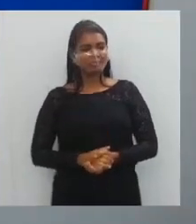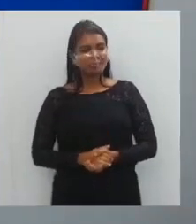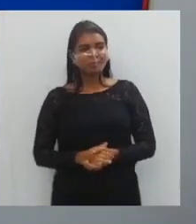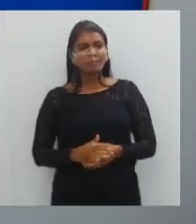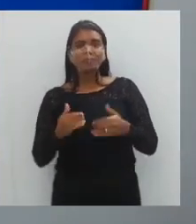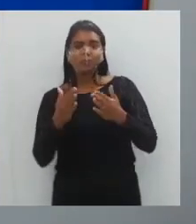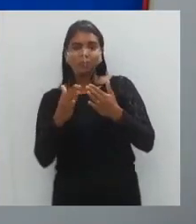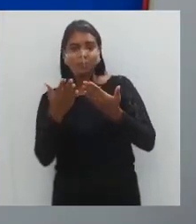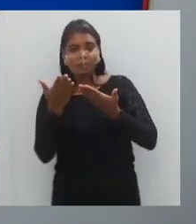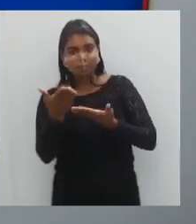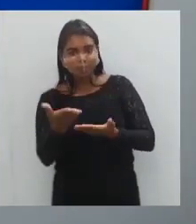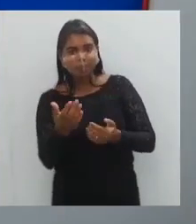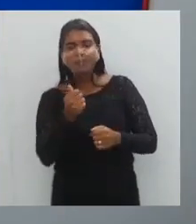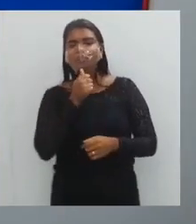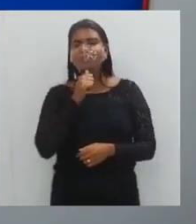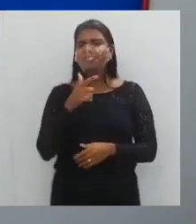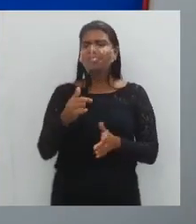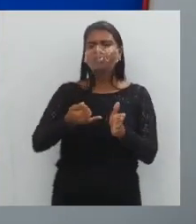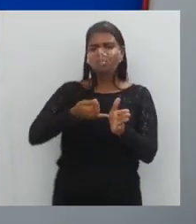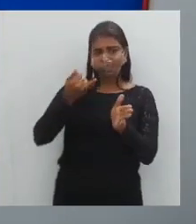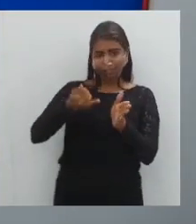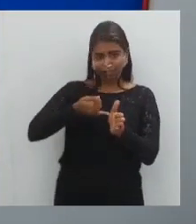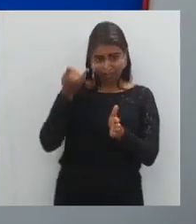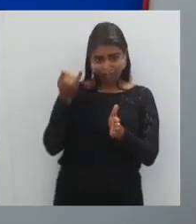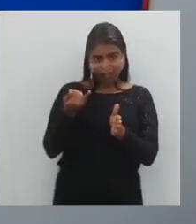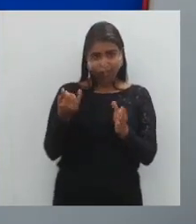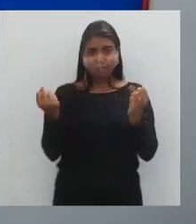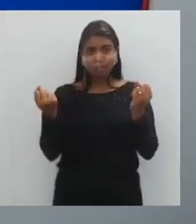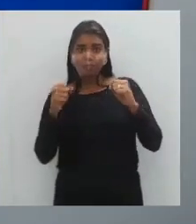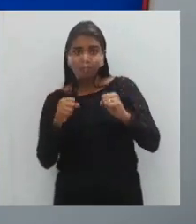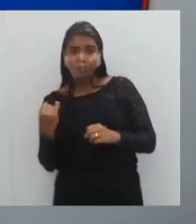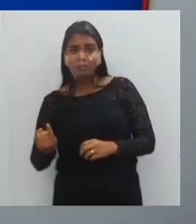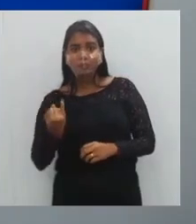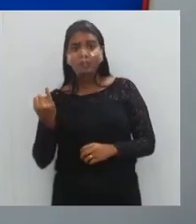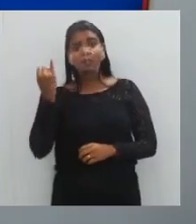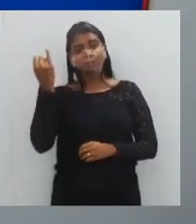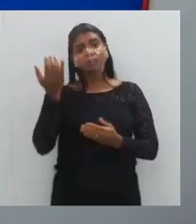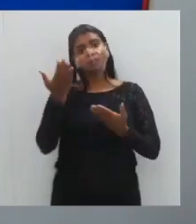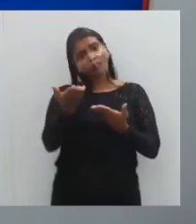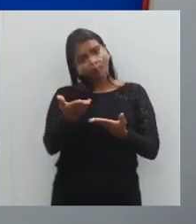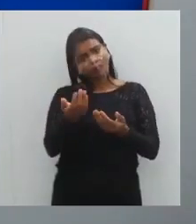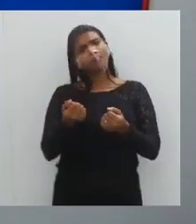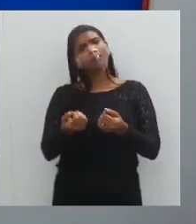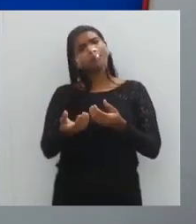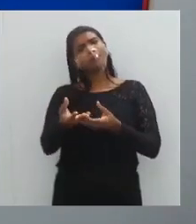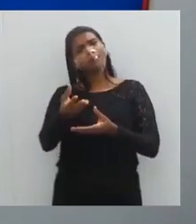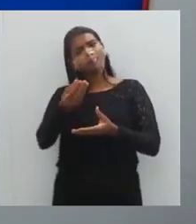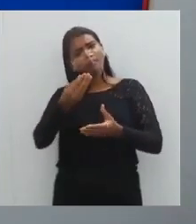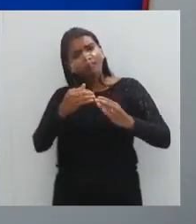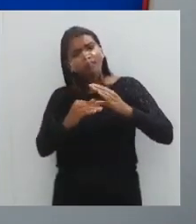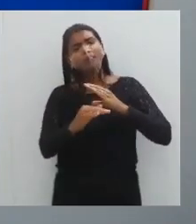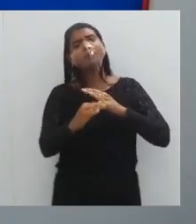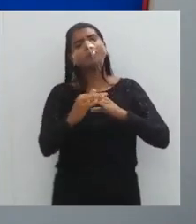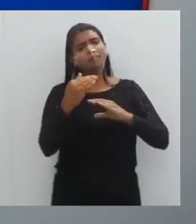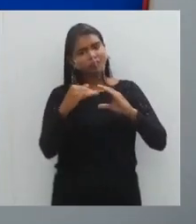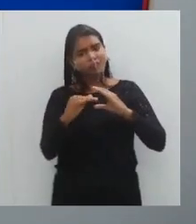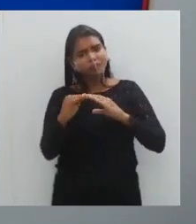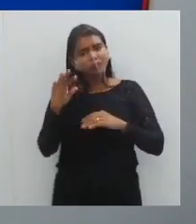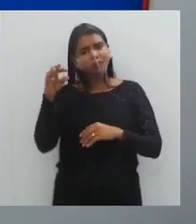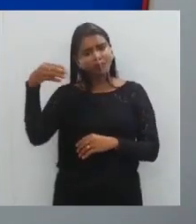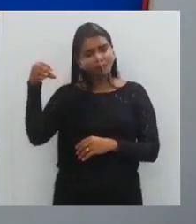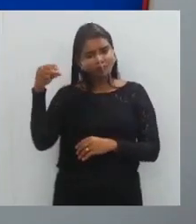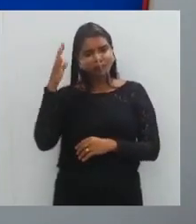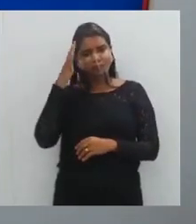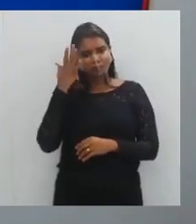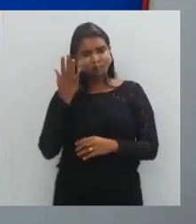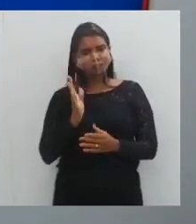peço a você que, se ainda não se inscreveu no nosso canal, se inscreva para que você possa receber as notificações,